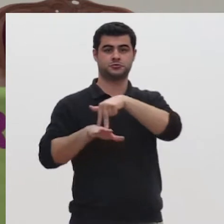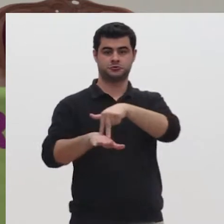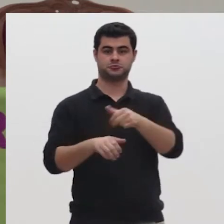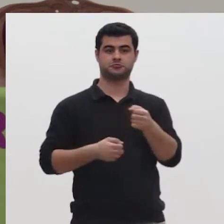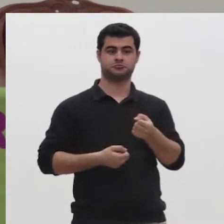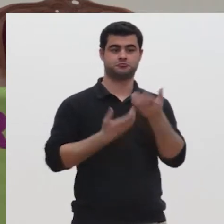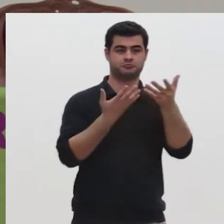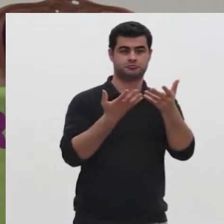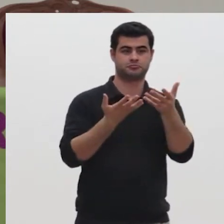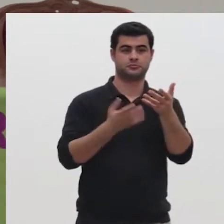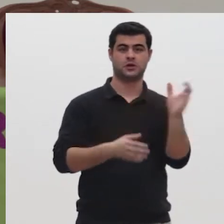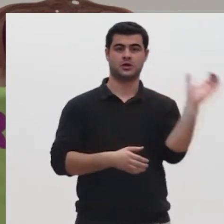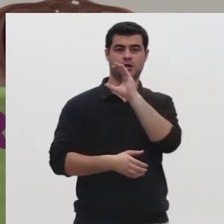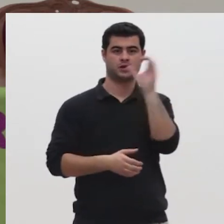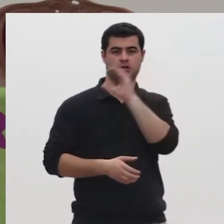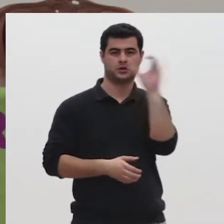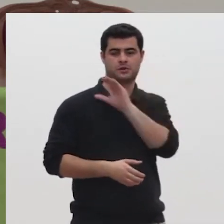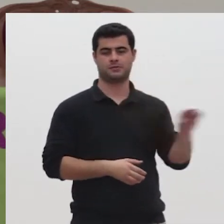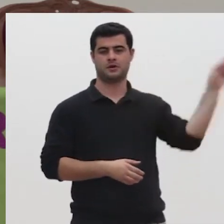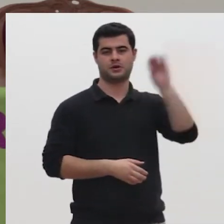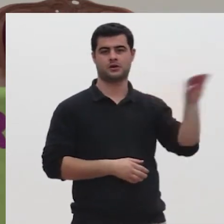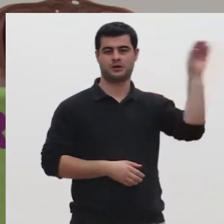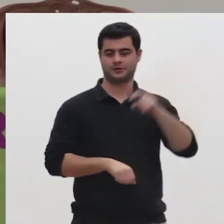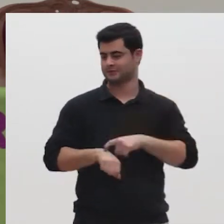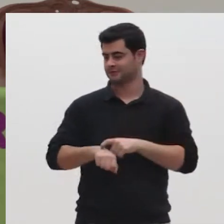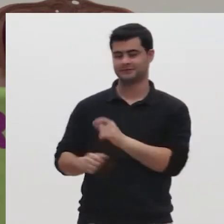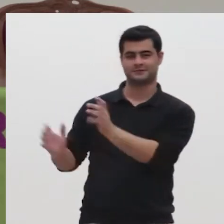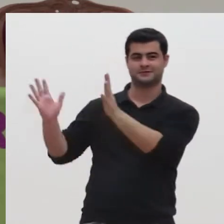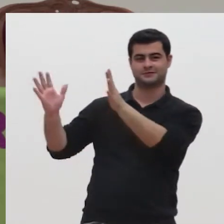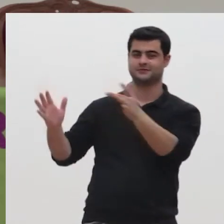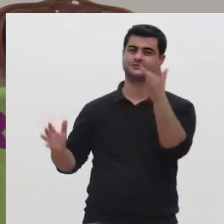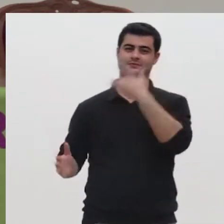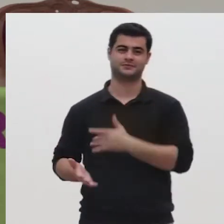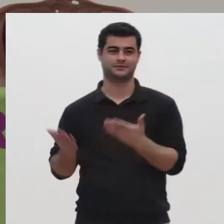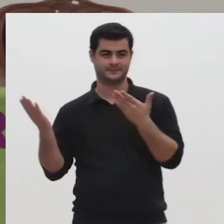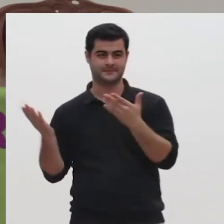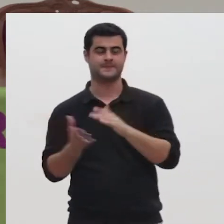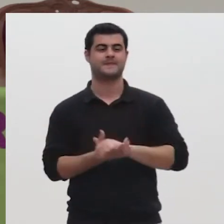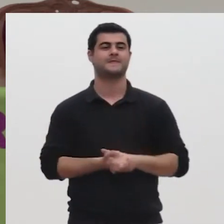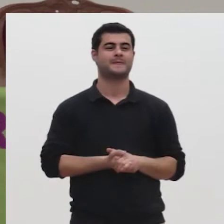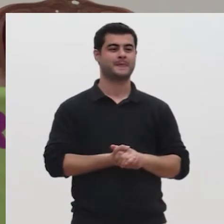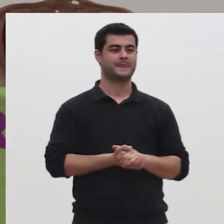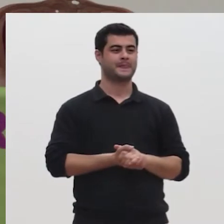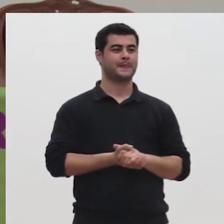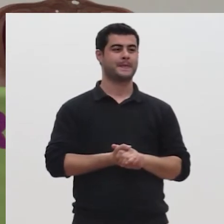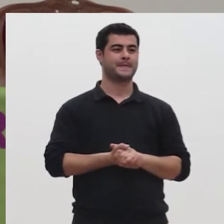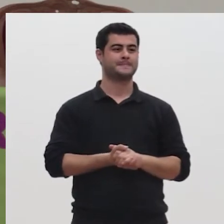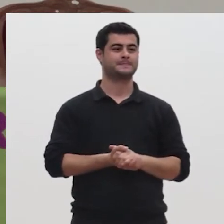não falem tão rapidamente, senão não dá tempo de traduzir. Tá?